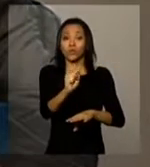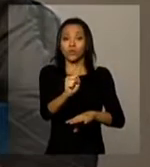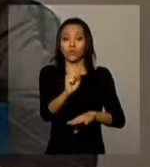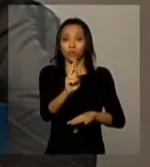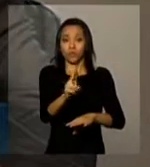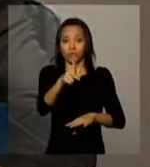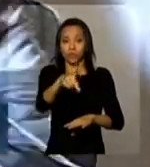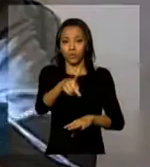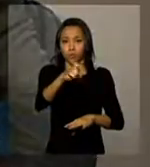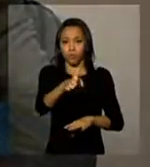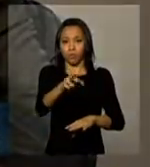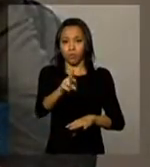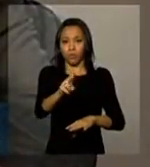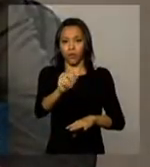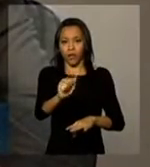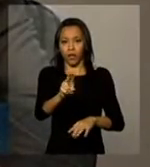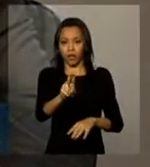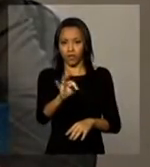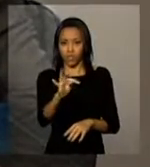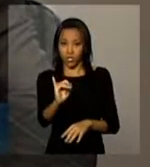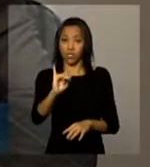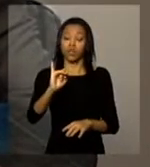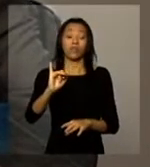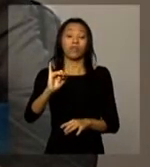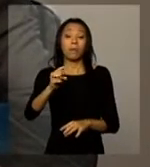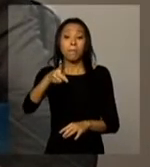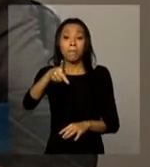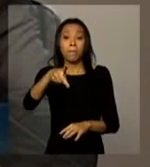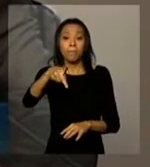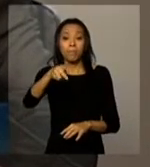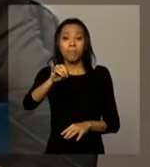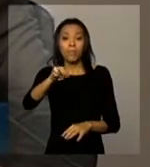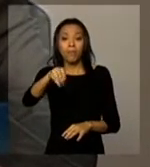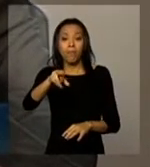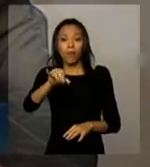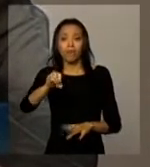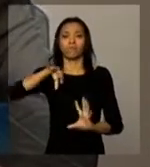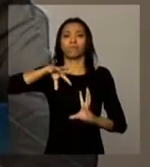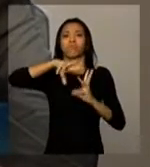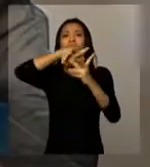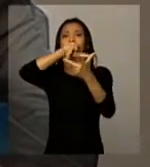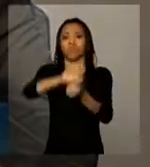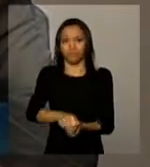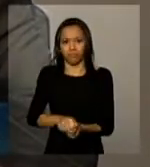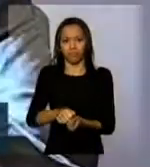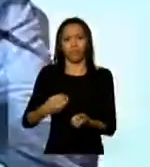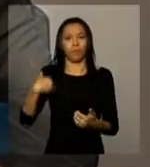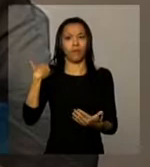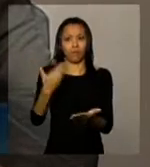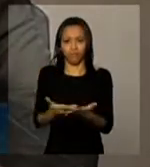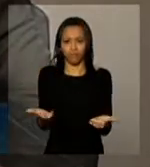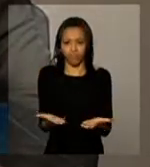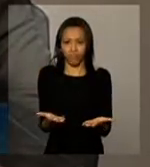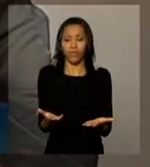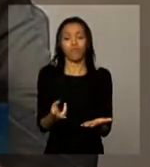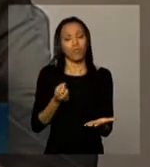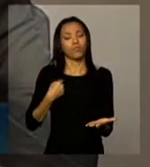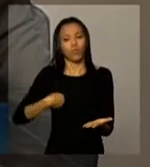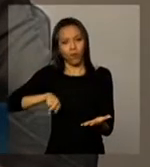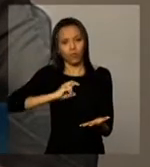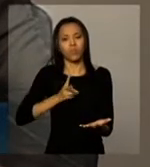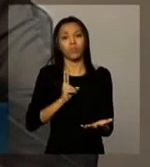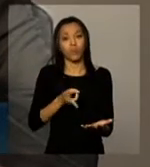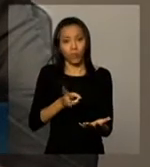nos últimos anos e também no presente. Então, vamos continuar essa